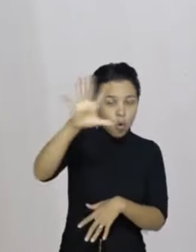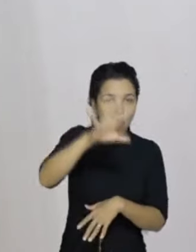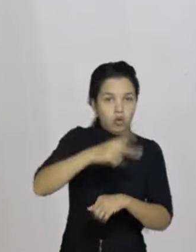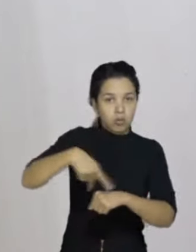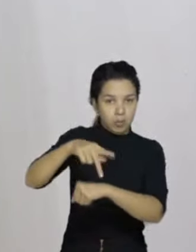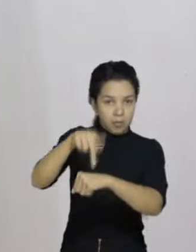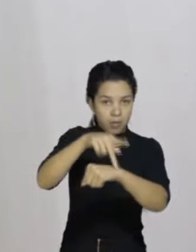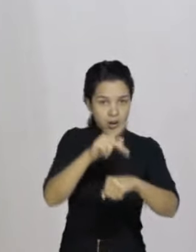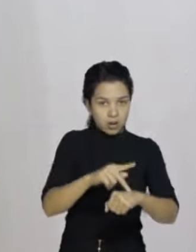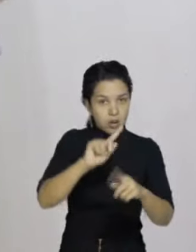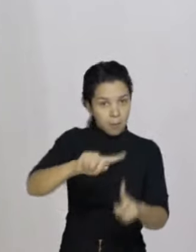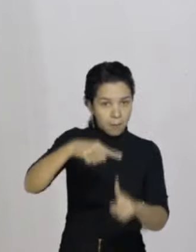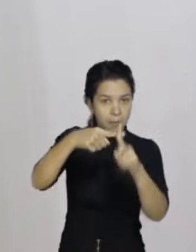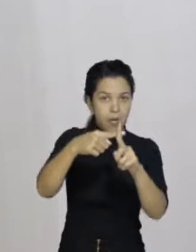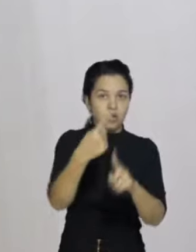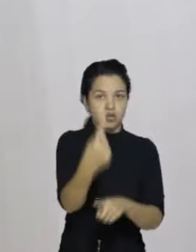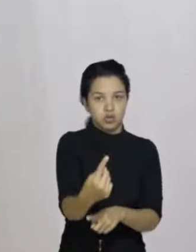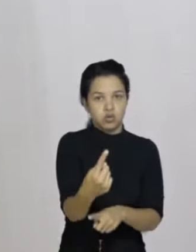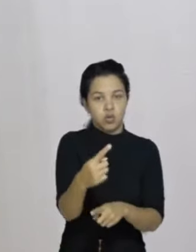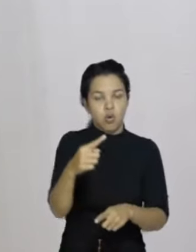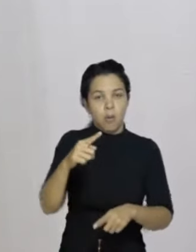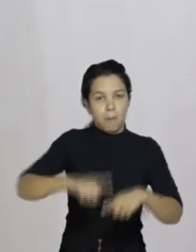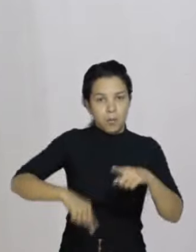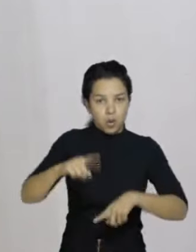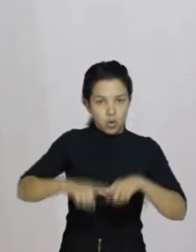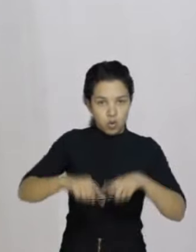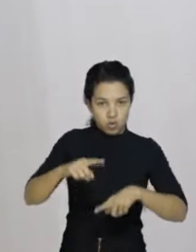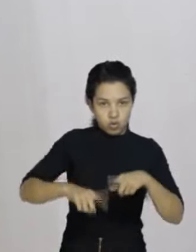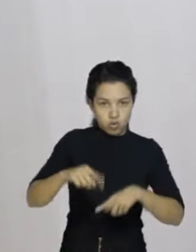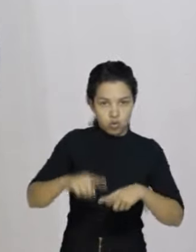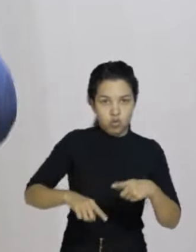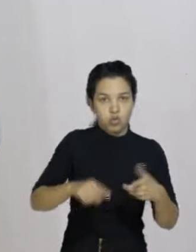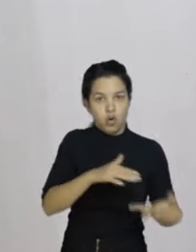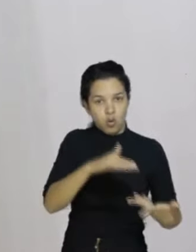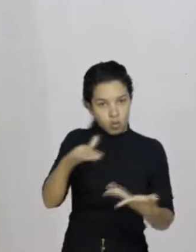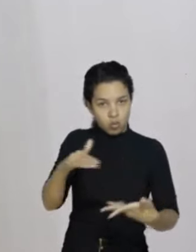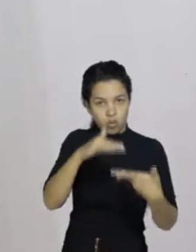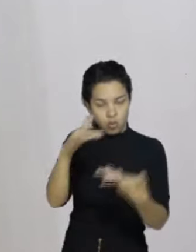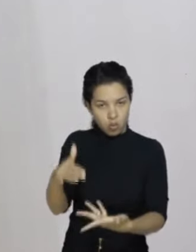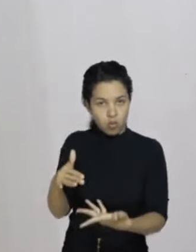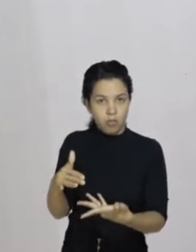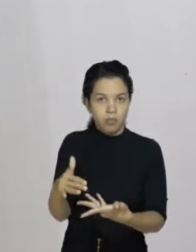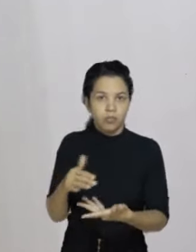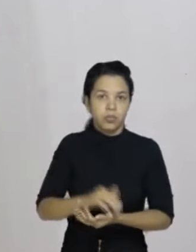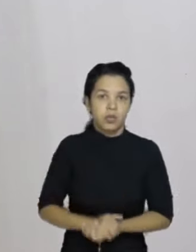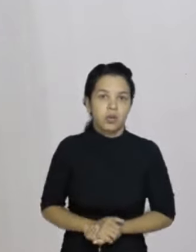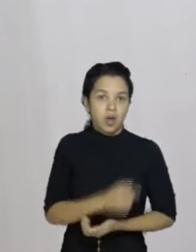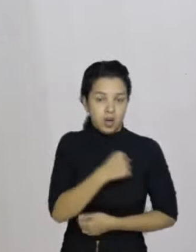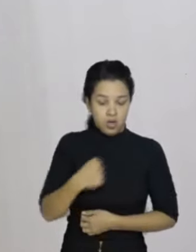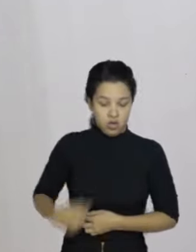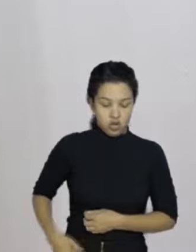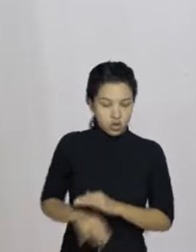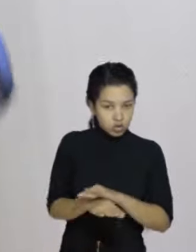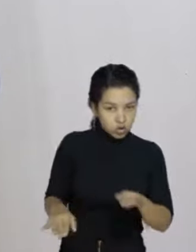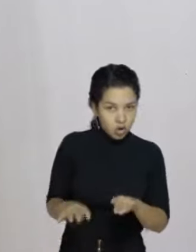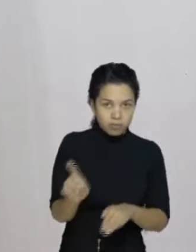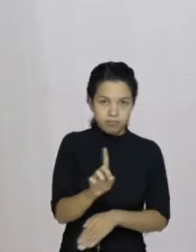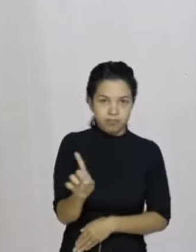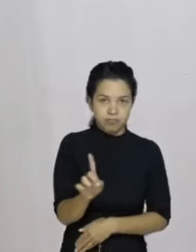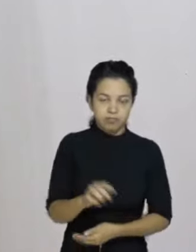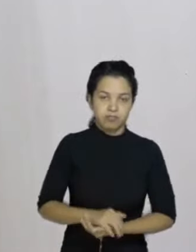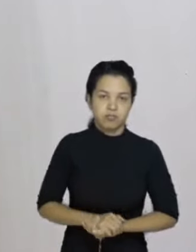serem-se mais um esses escoamento de produção do excesso de produção que a China já não condiz mais não conduz mais e